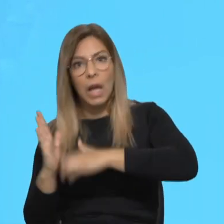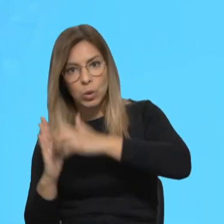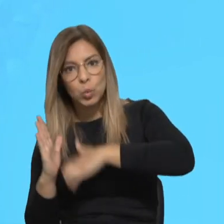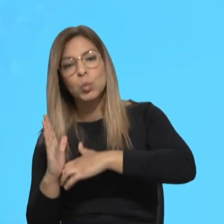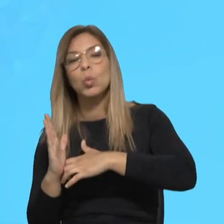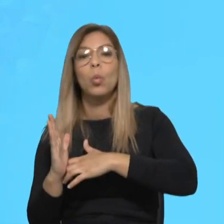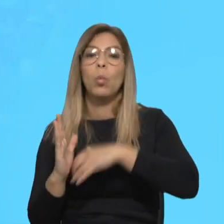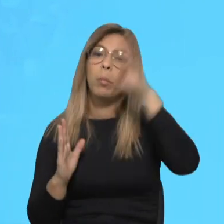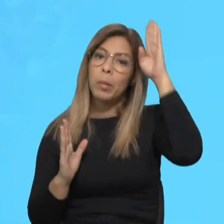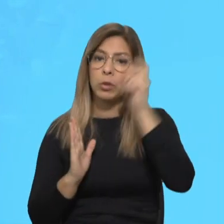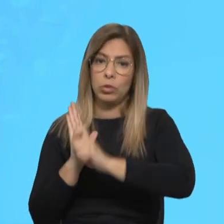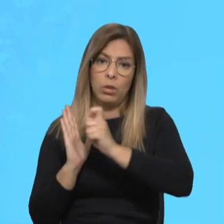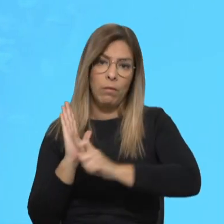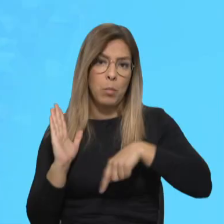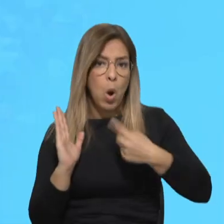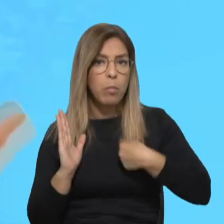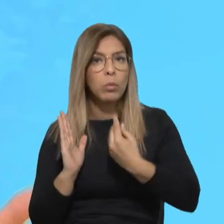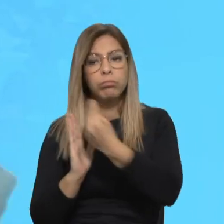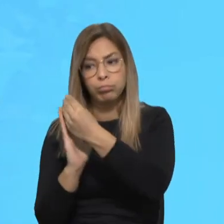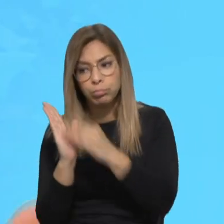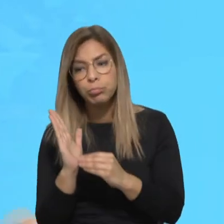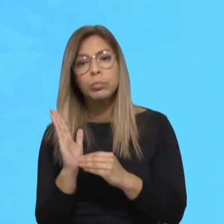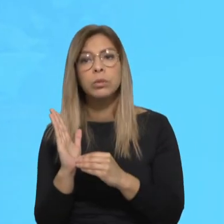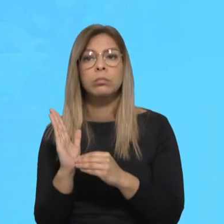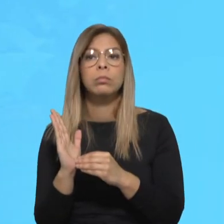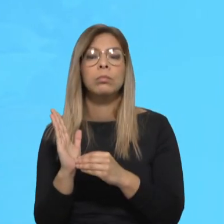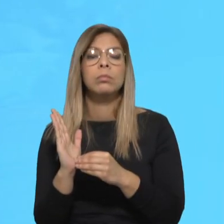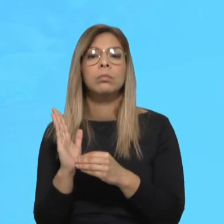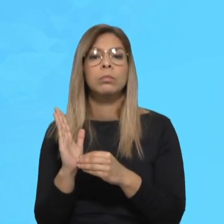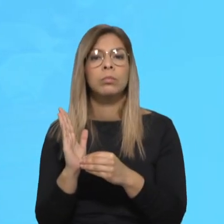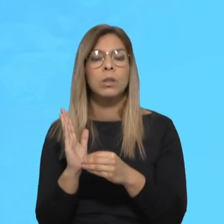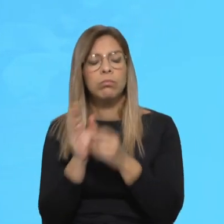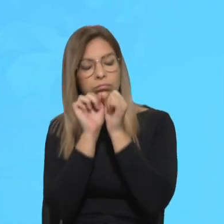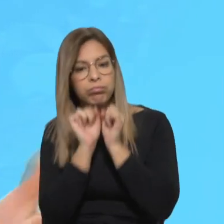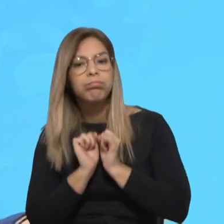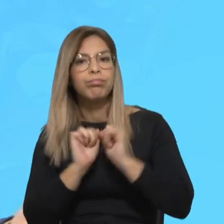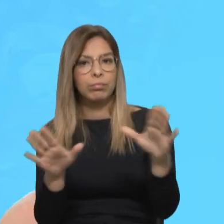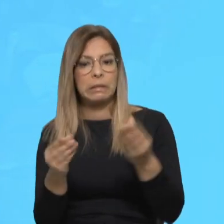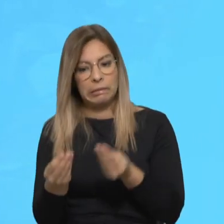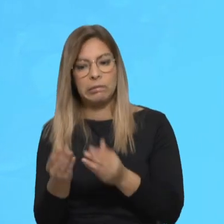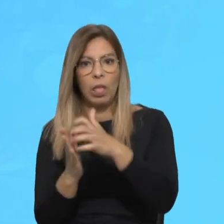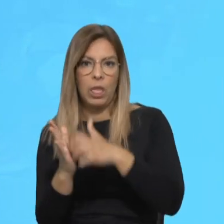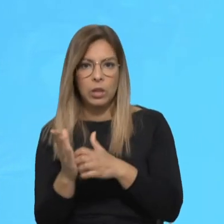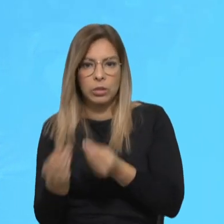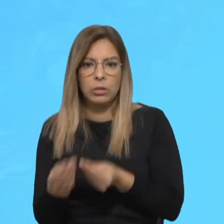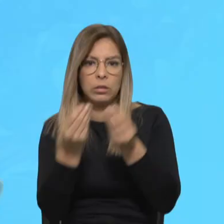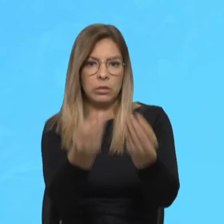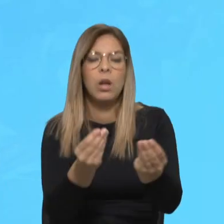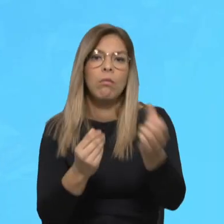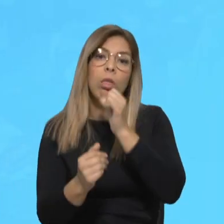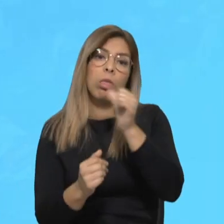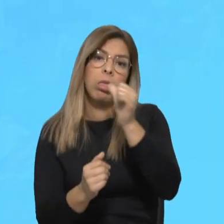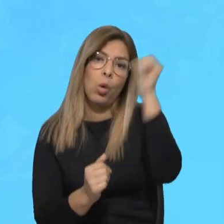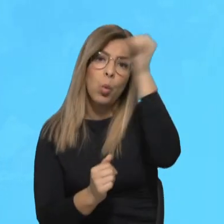Papa escreve para, enfim, decide divulgar para a oração do Ângelus ao domingo, seja